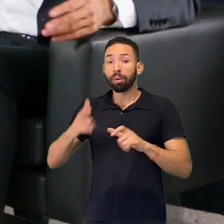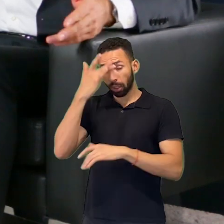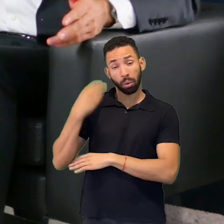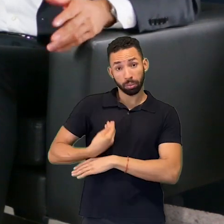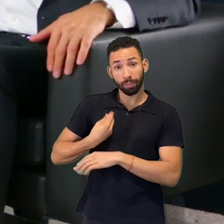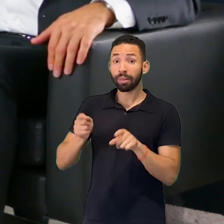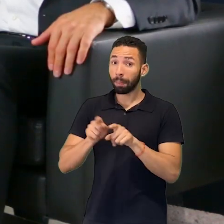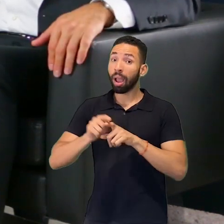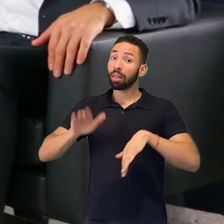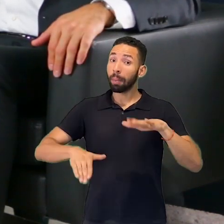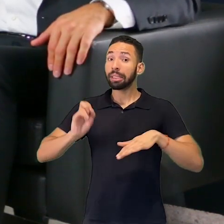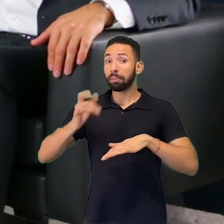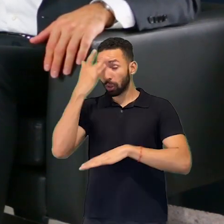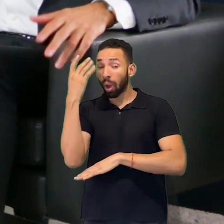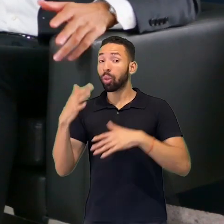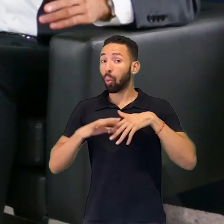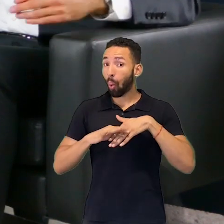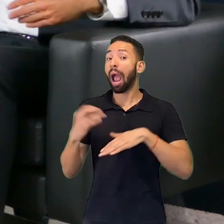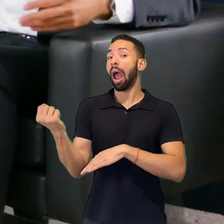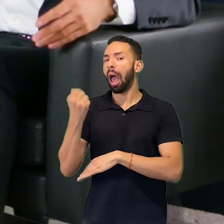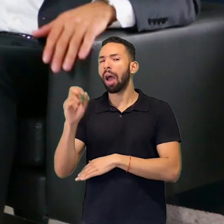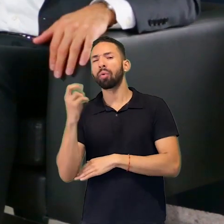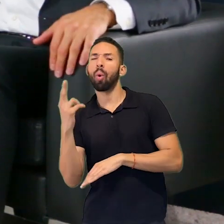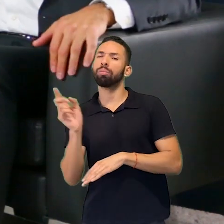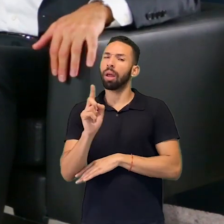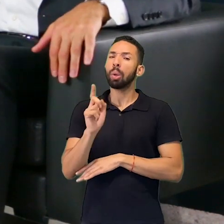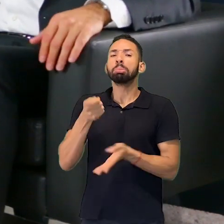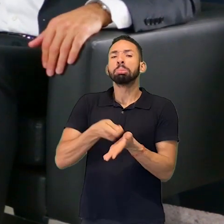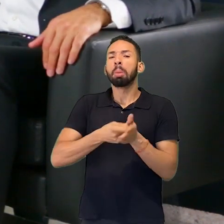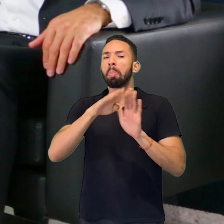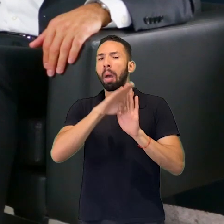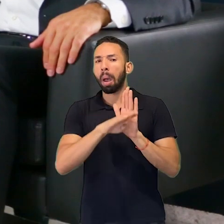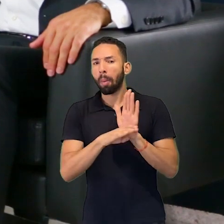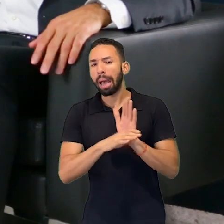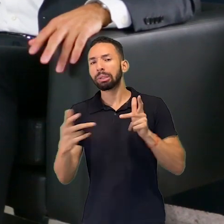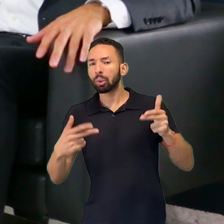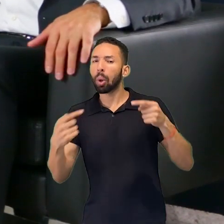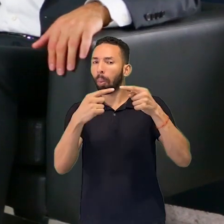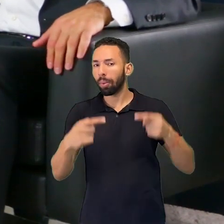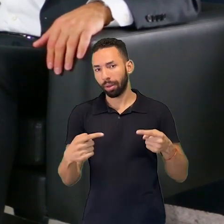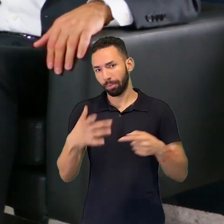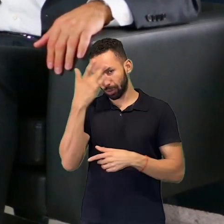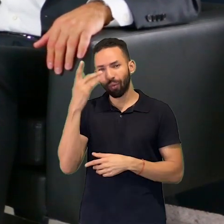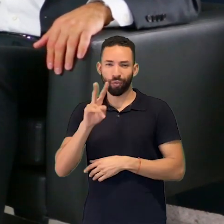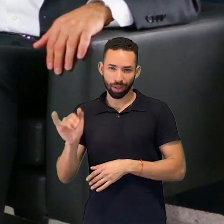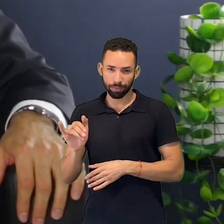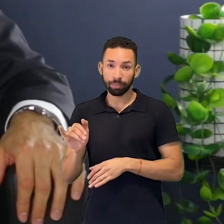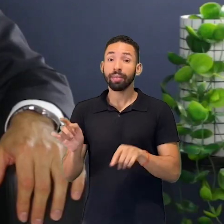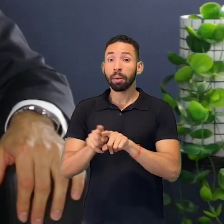de onde a pessoa está e o grau da doença dela, qual a exigência, né, o tempo em relação à cirurgia, à consulta que ela